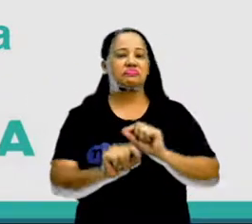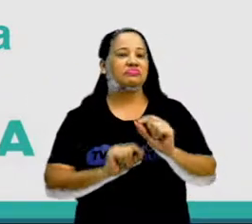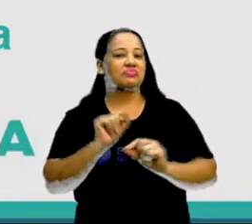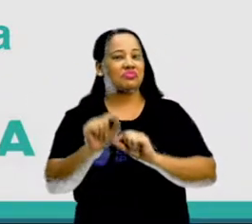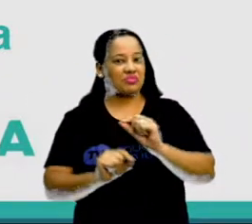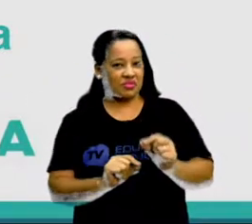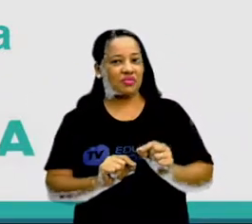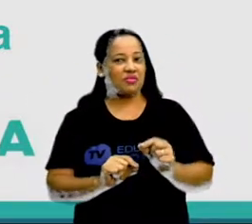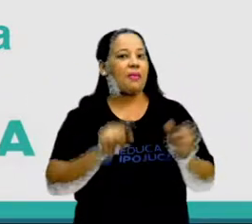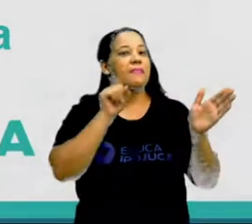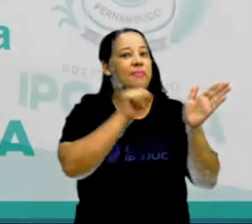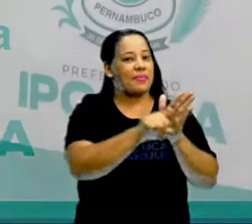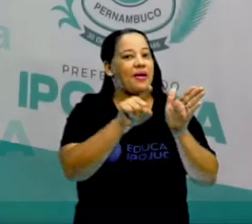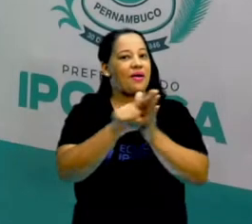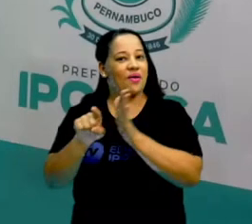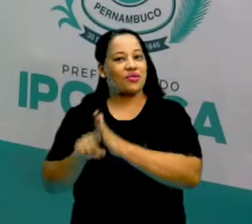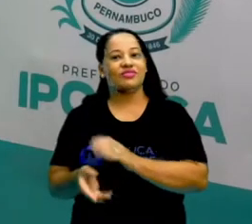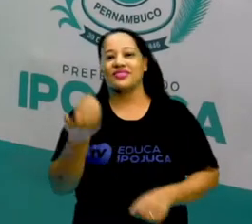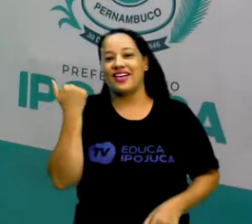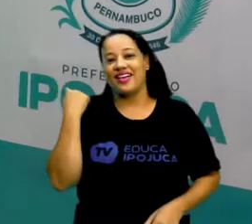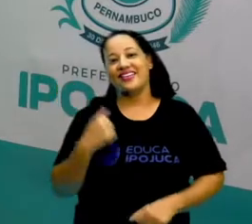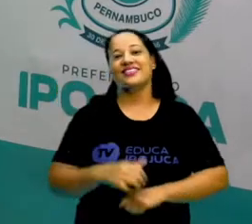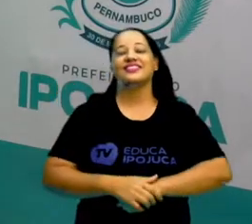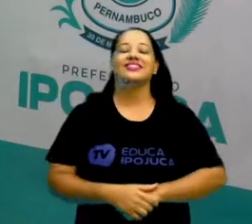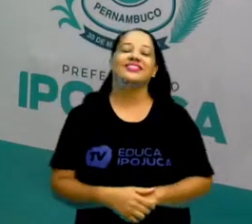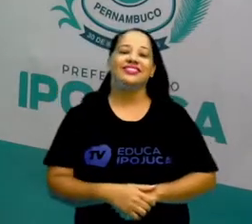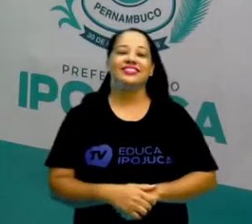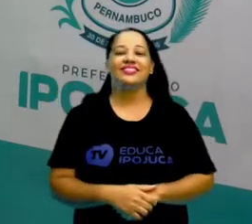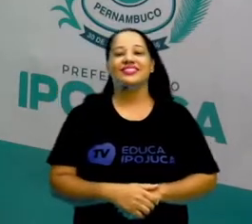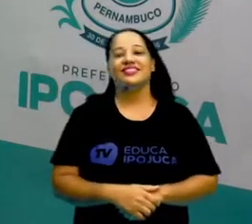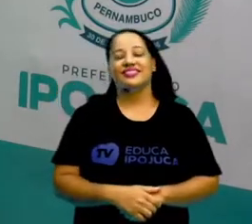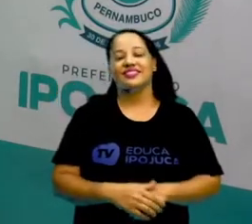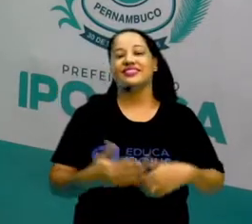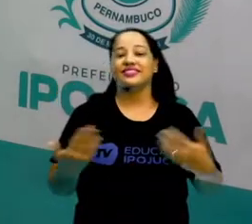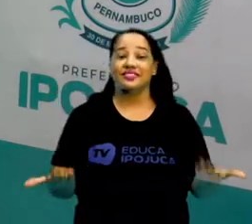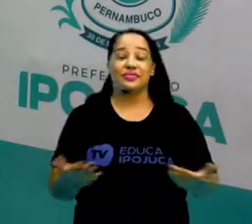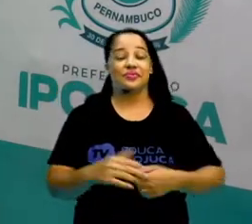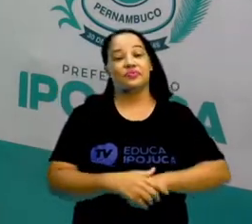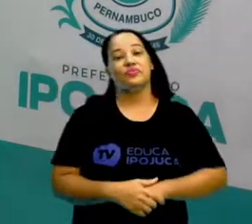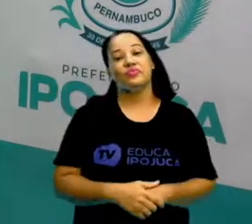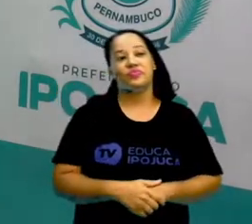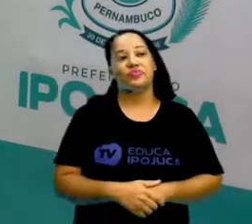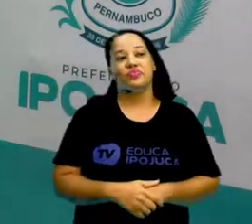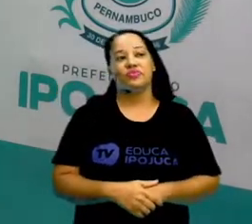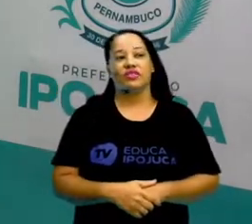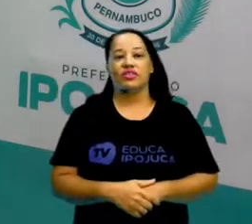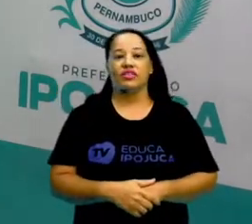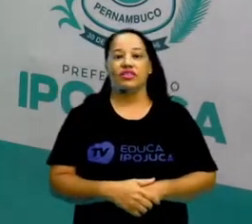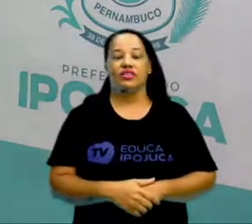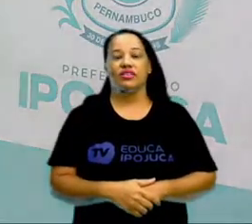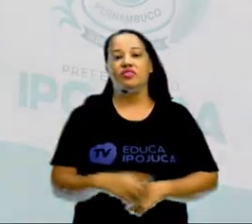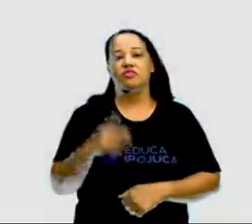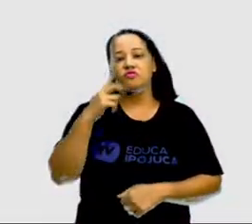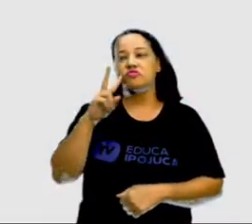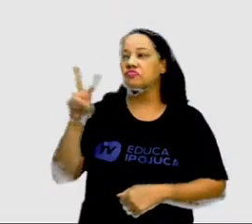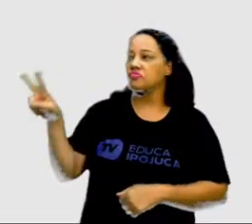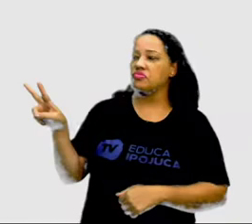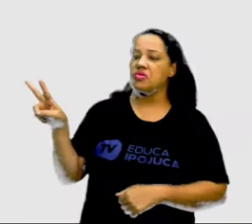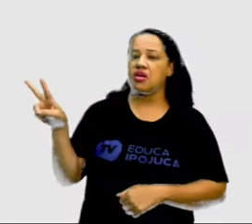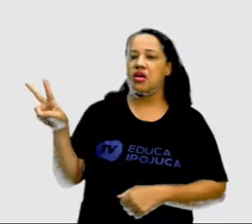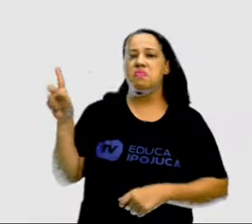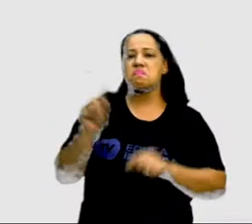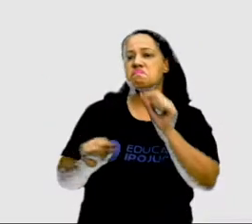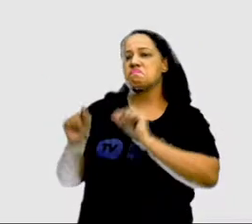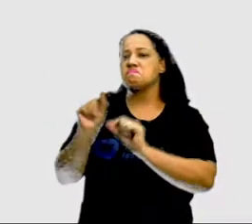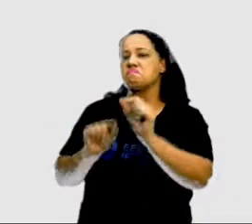questions, beleza? Let's go! Então, vamos lá. O que são aí os WH